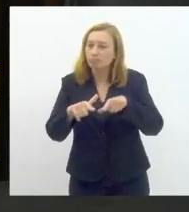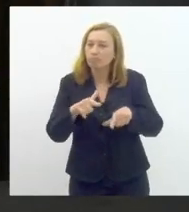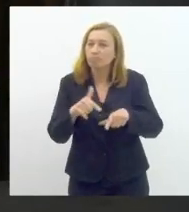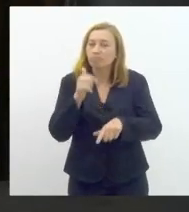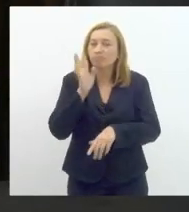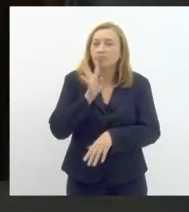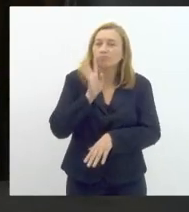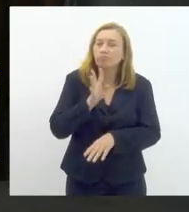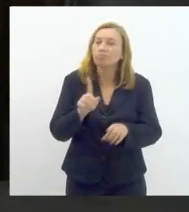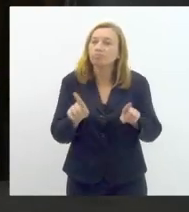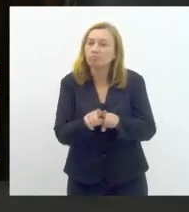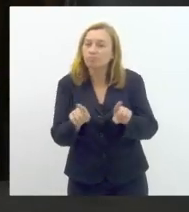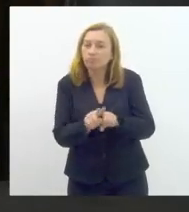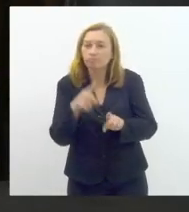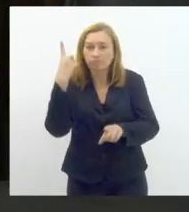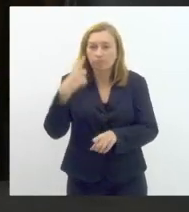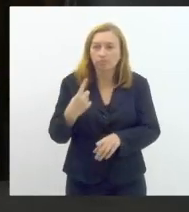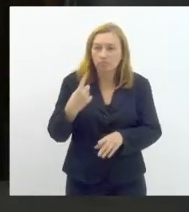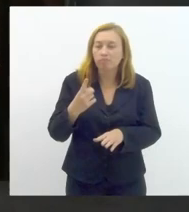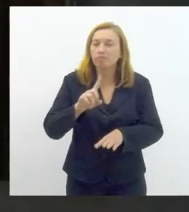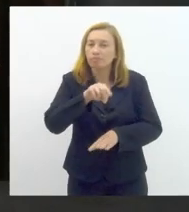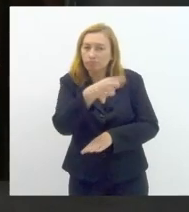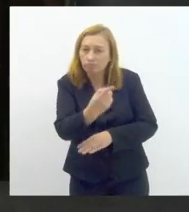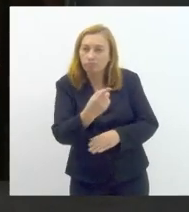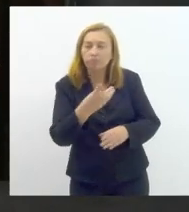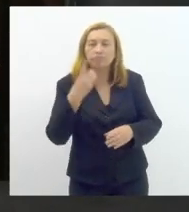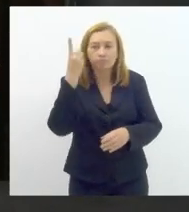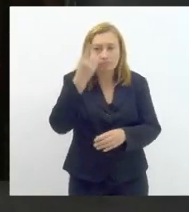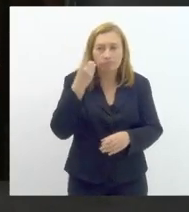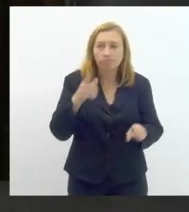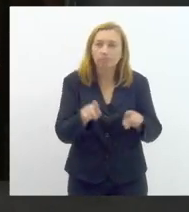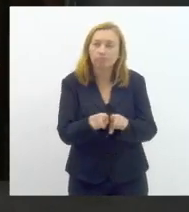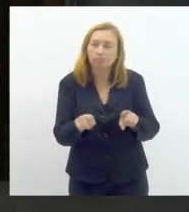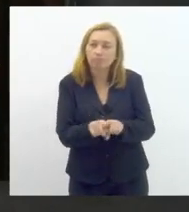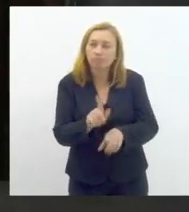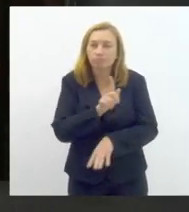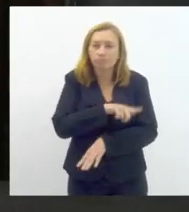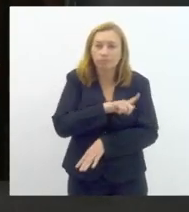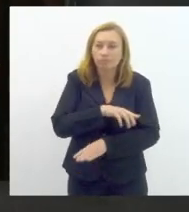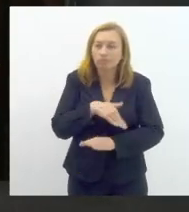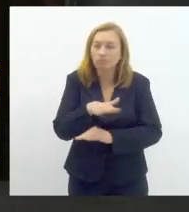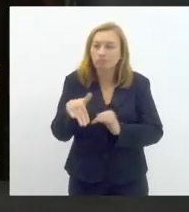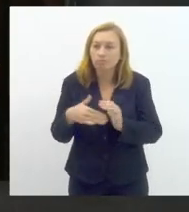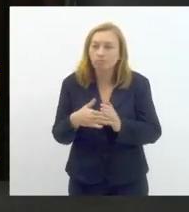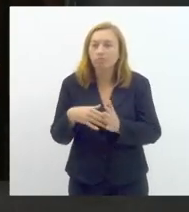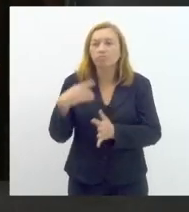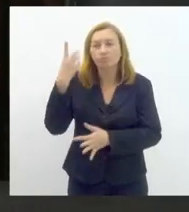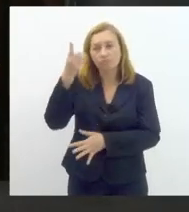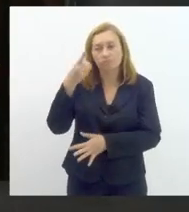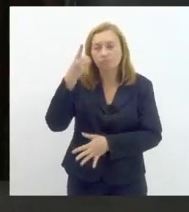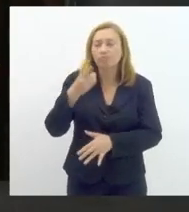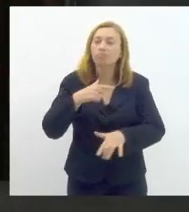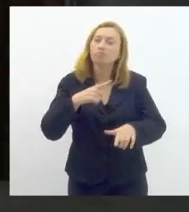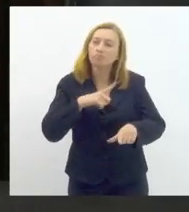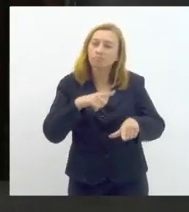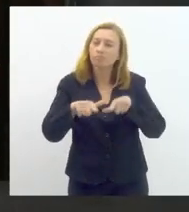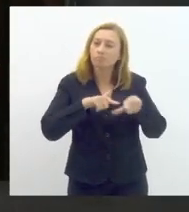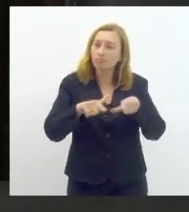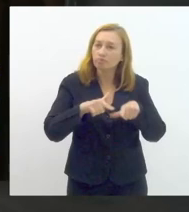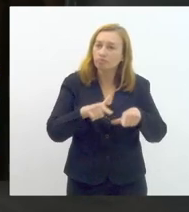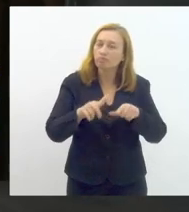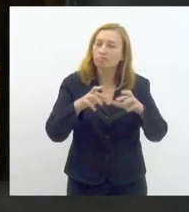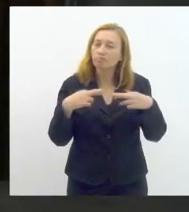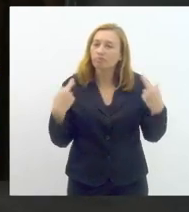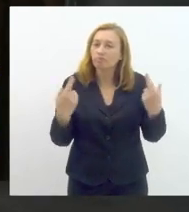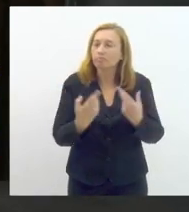bacana aqui, como o Dani tem, como todos os parlamentares. Né? Na nossa gestão, todos os parlamentares têm trabalho, fazem